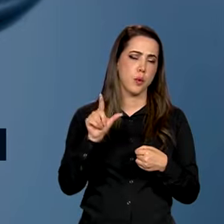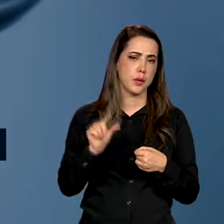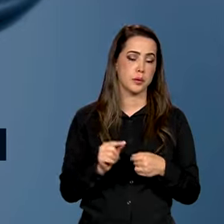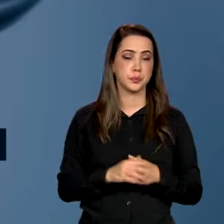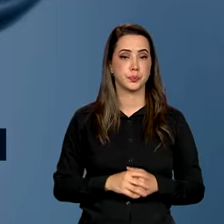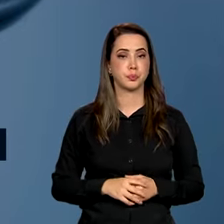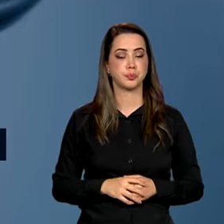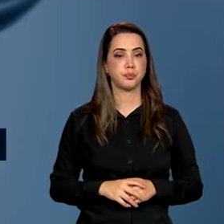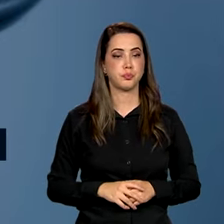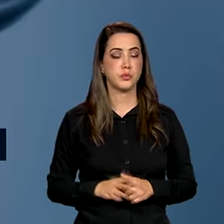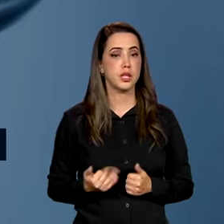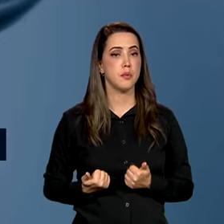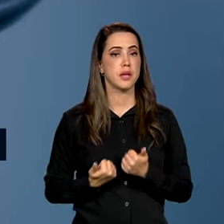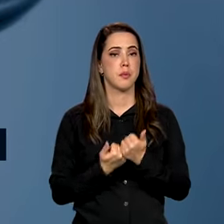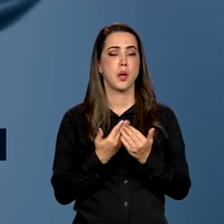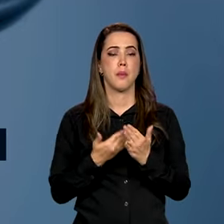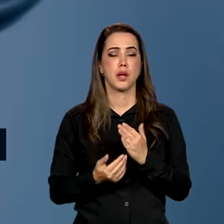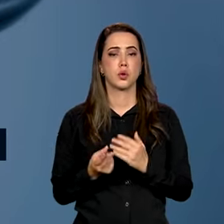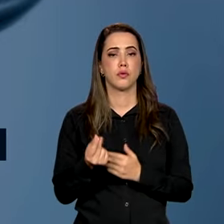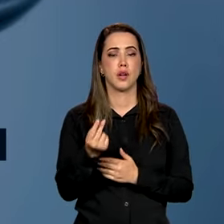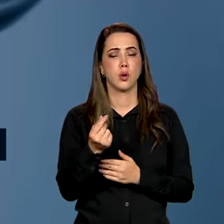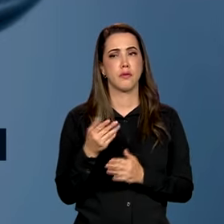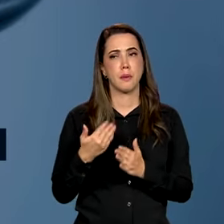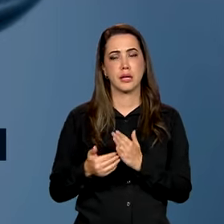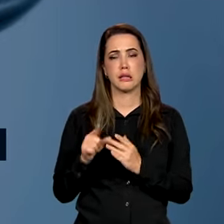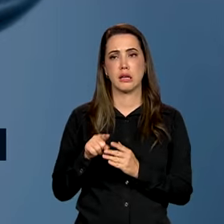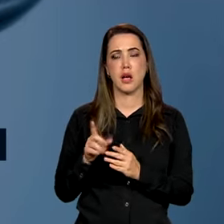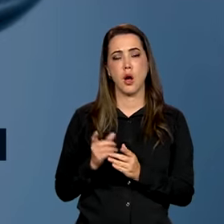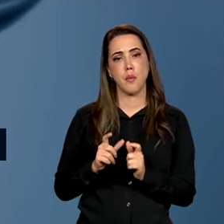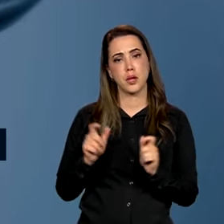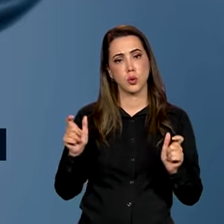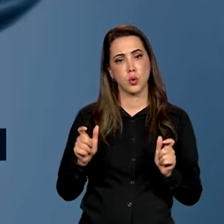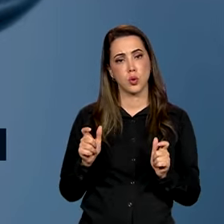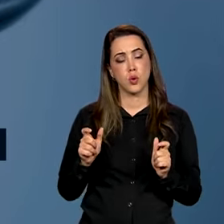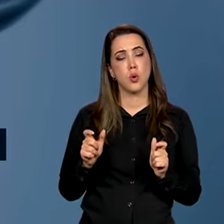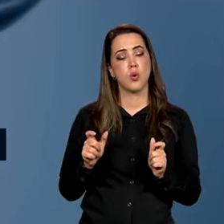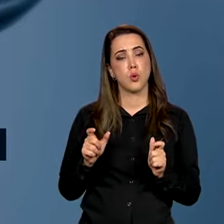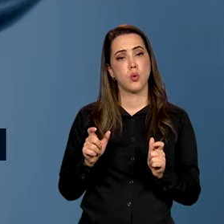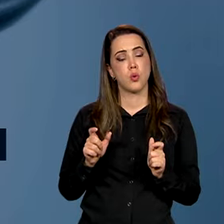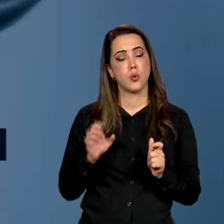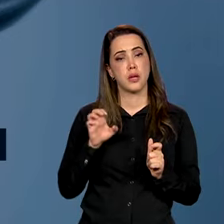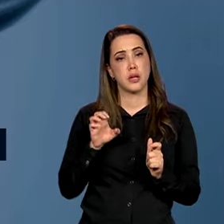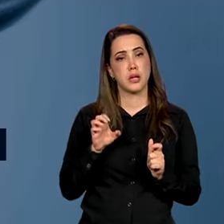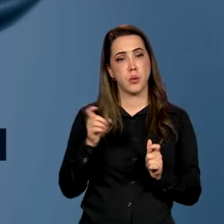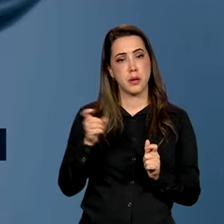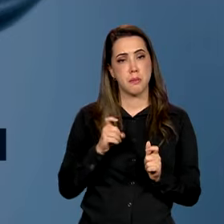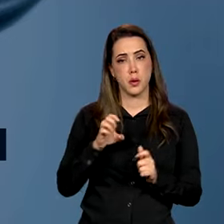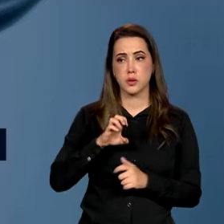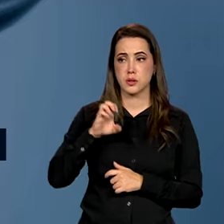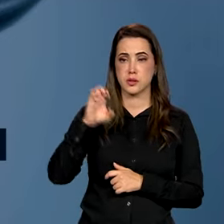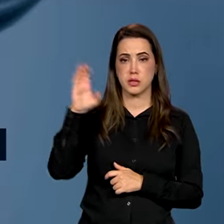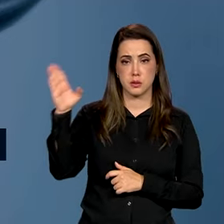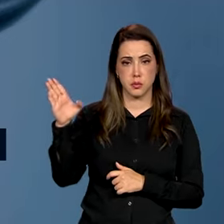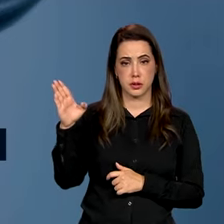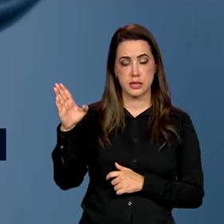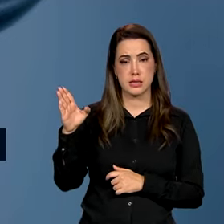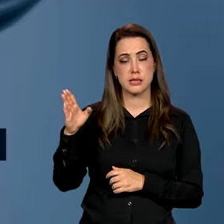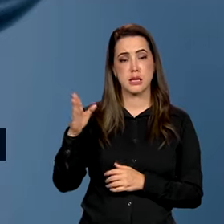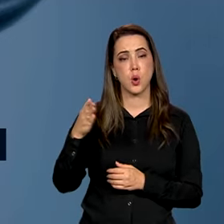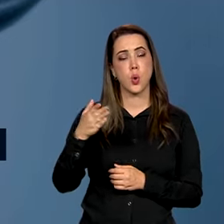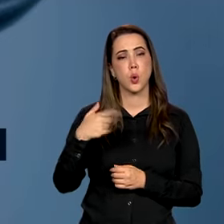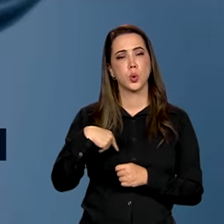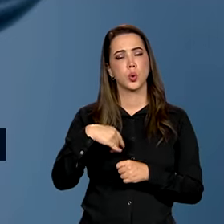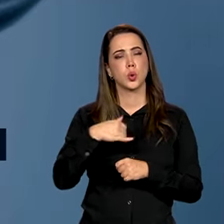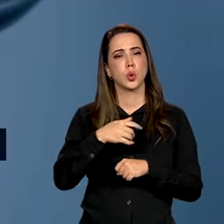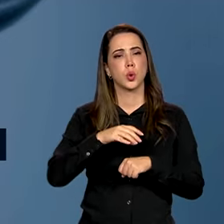a perda na arrecadação prevista o governo aumentou o imposto sobre a exportação do petróleo cru vendido pela Petrobras a outros países